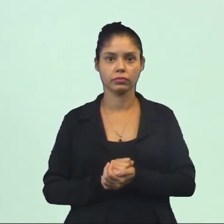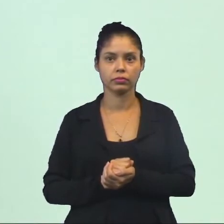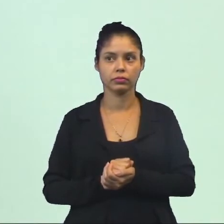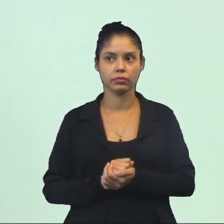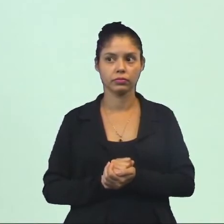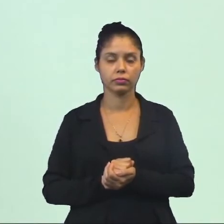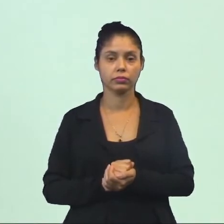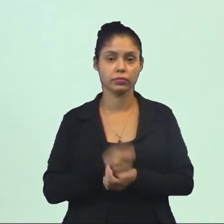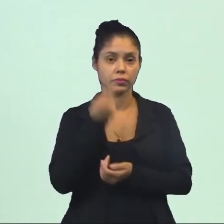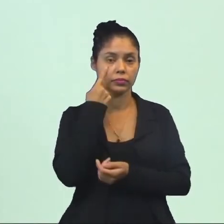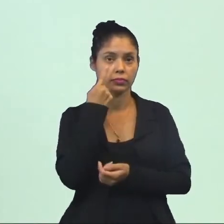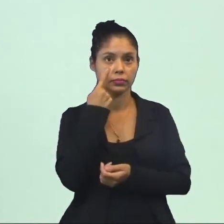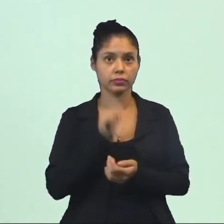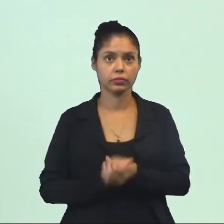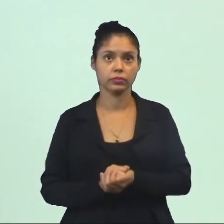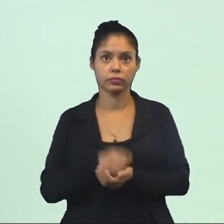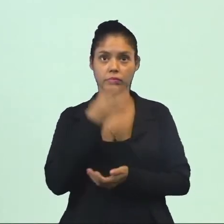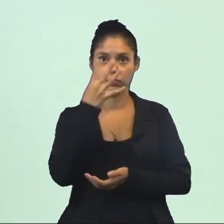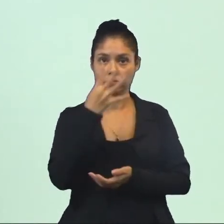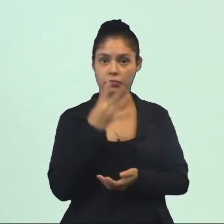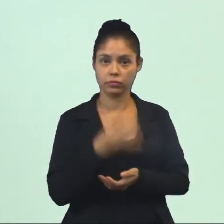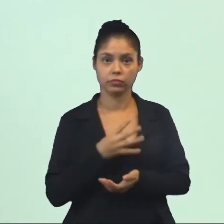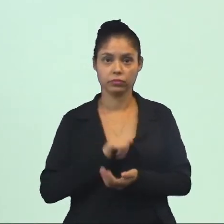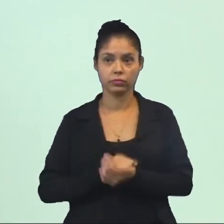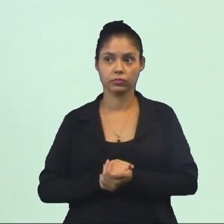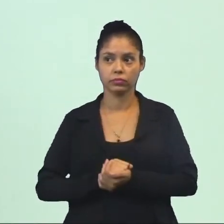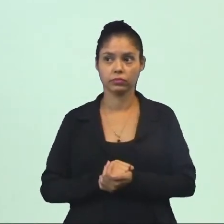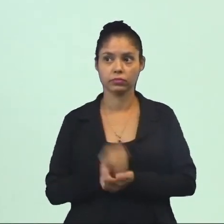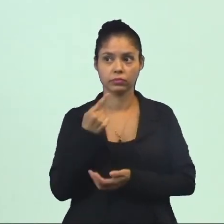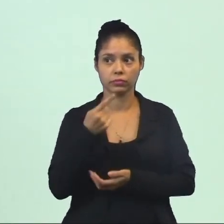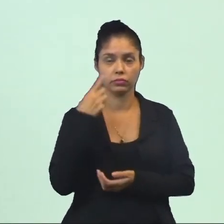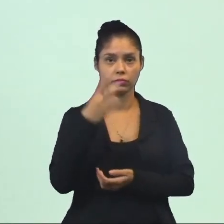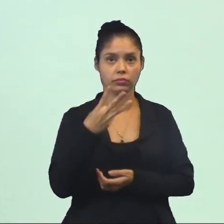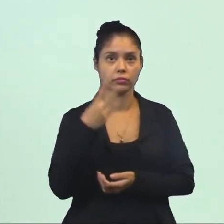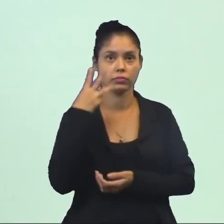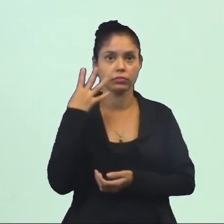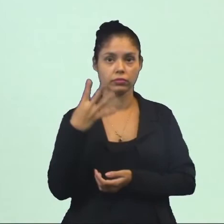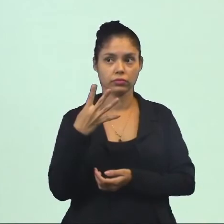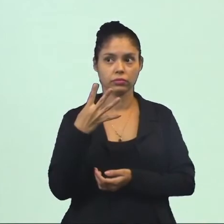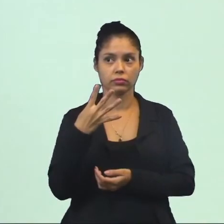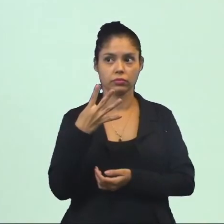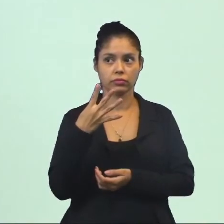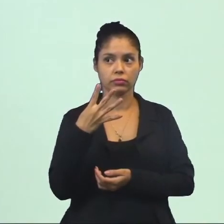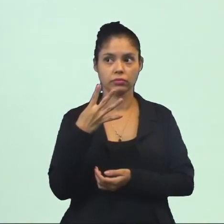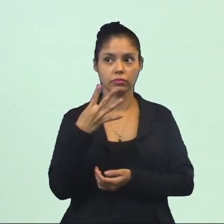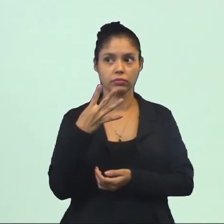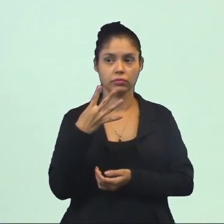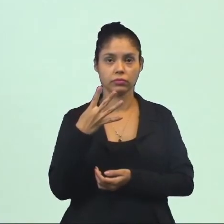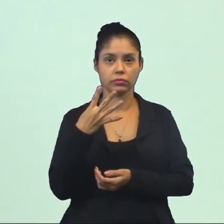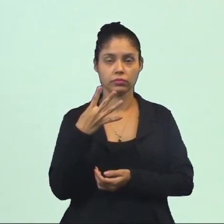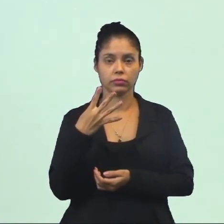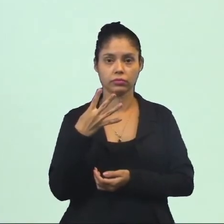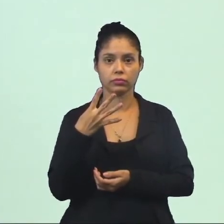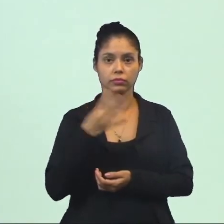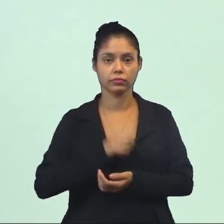12 primeiro que eu passo lá 4 x 4 primeira falta um dois três quatro